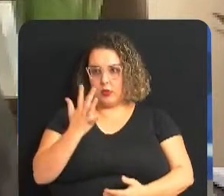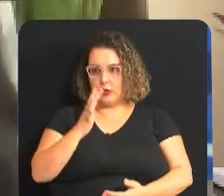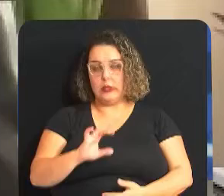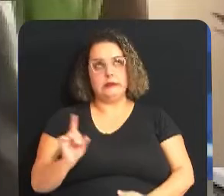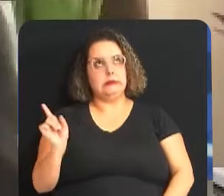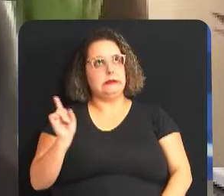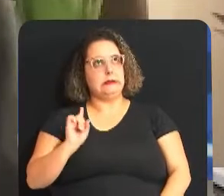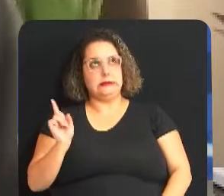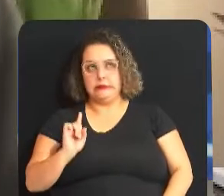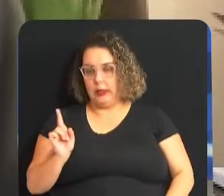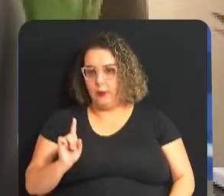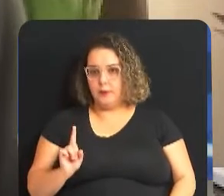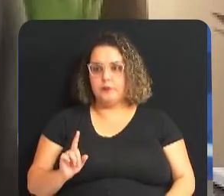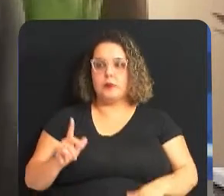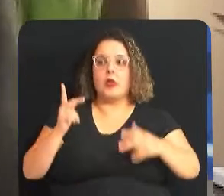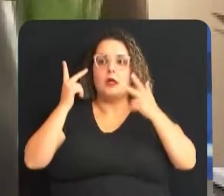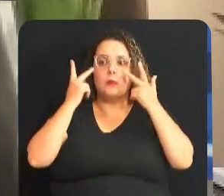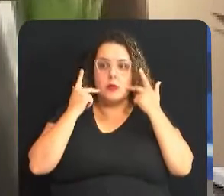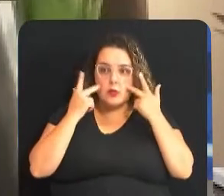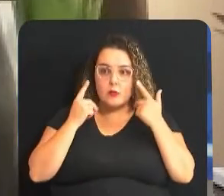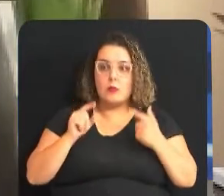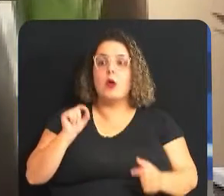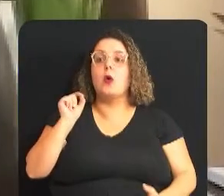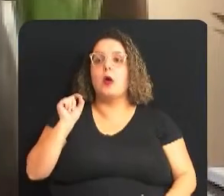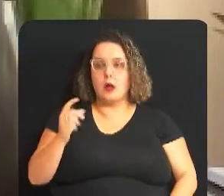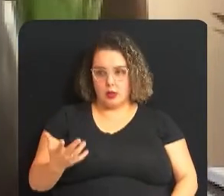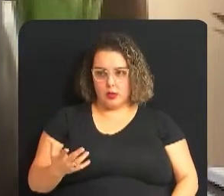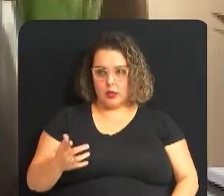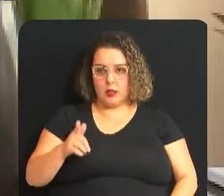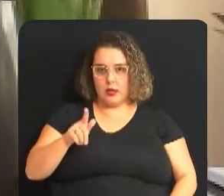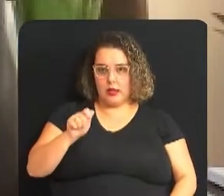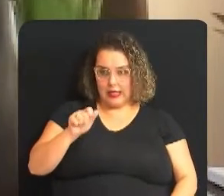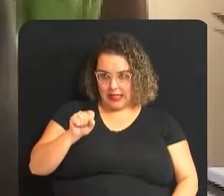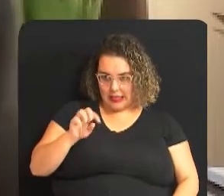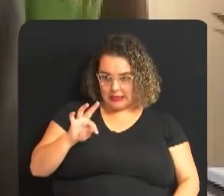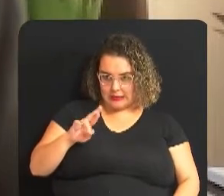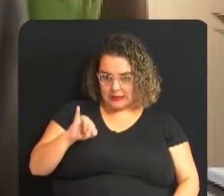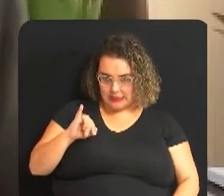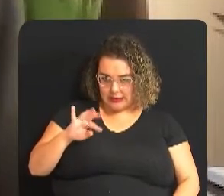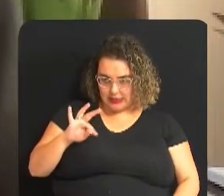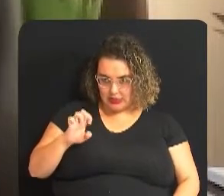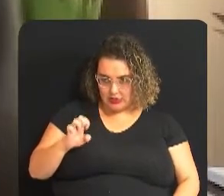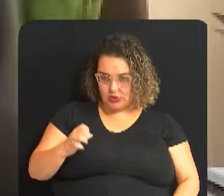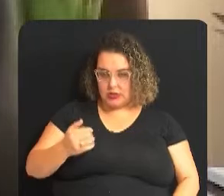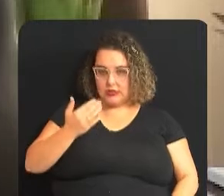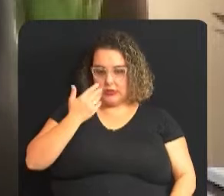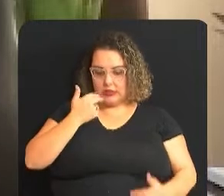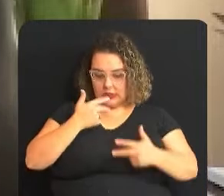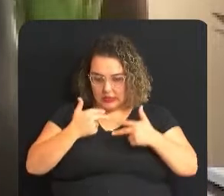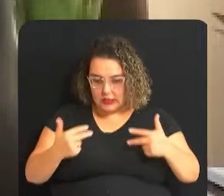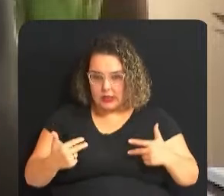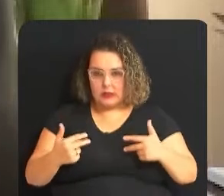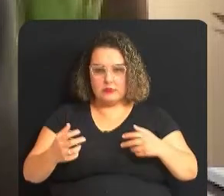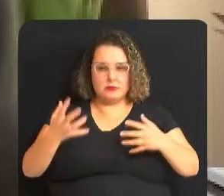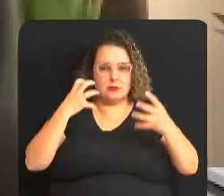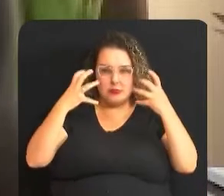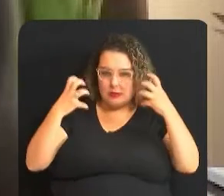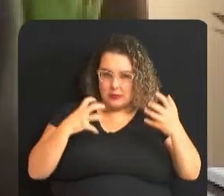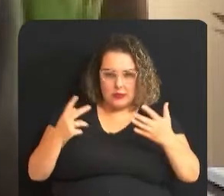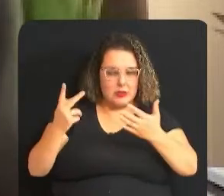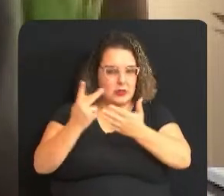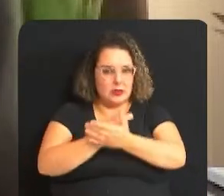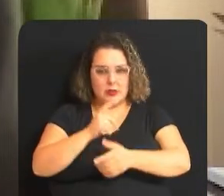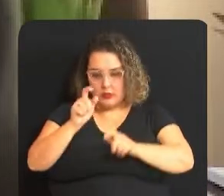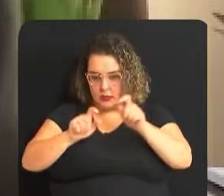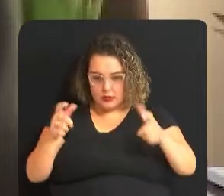Não. As mais comuns são gastrite, por causa da alimentação, do estresse, de erros da